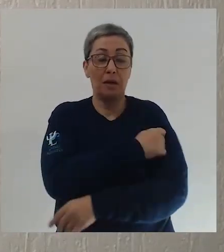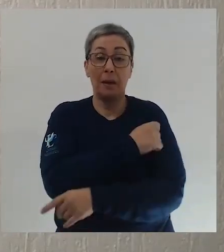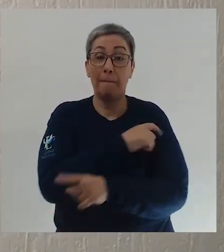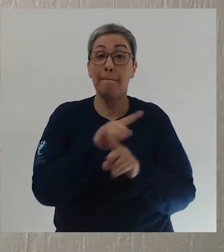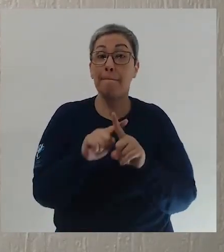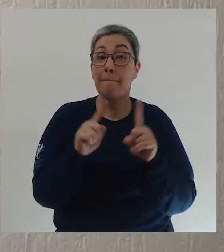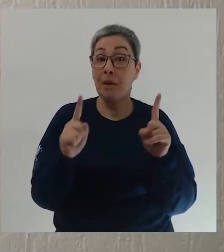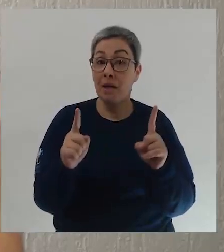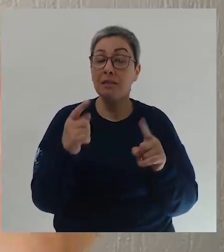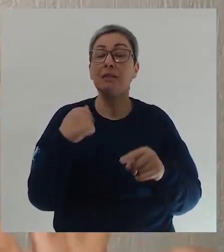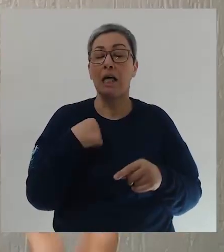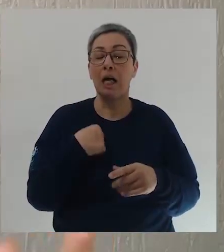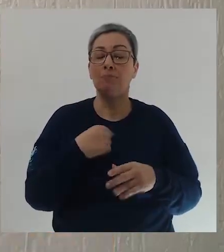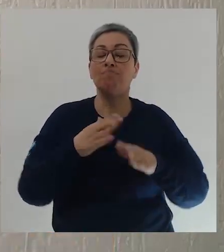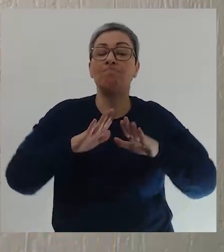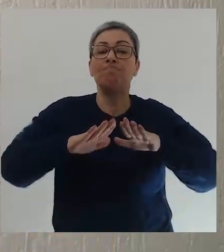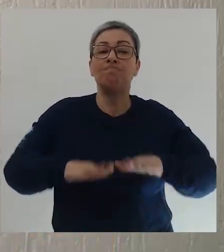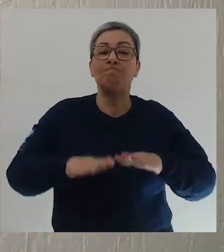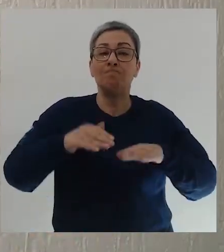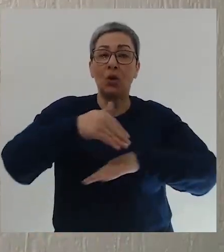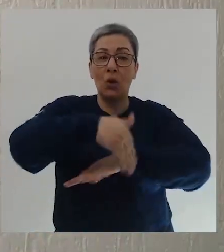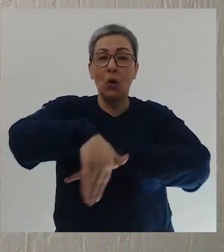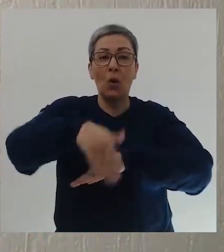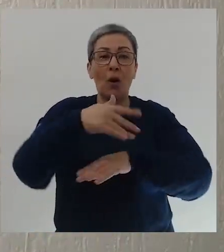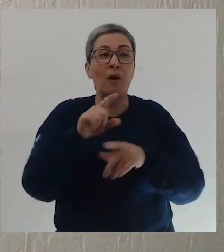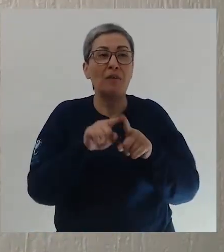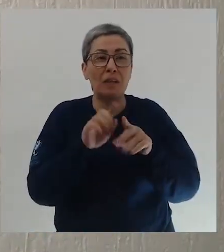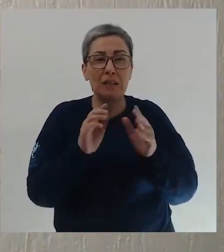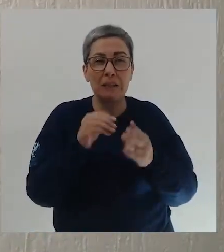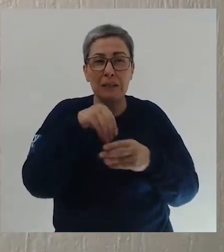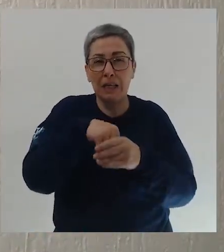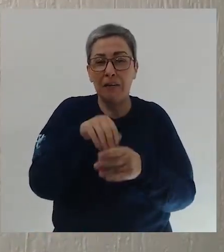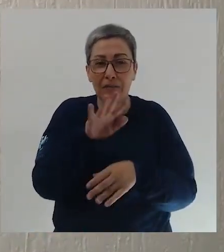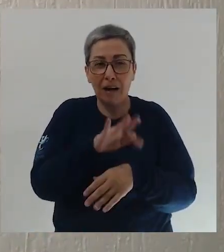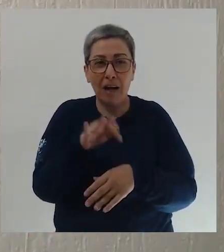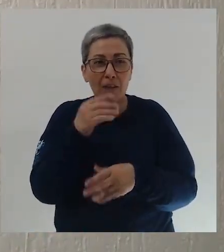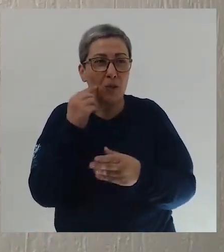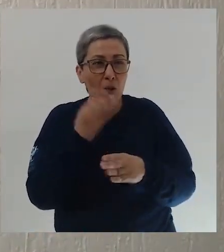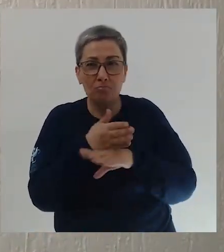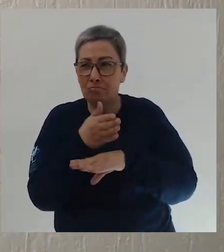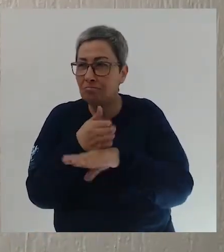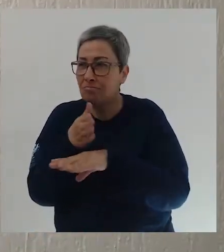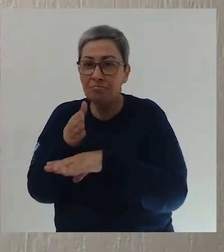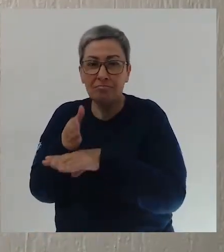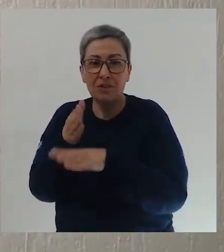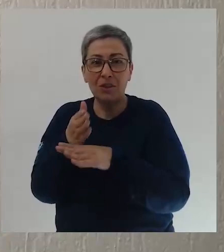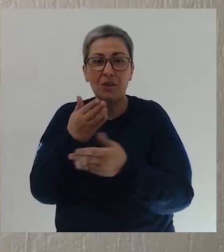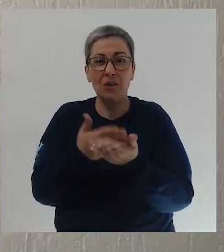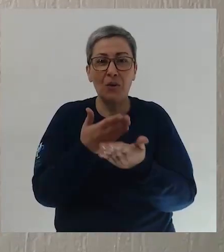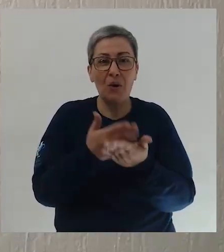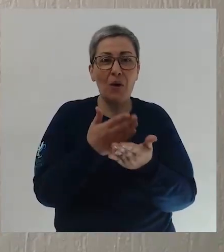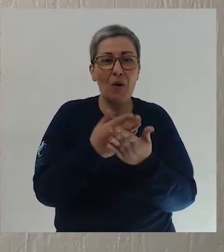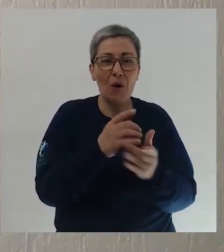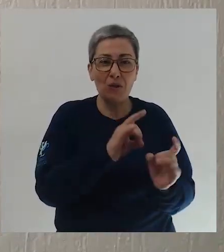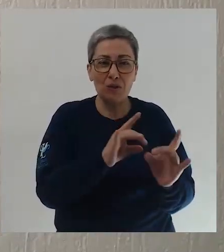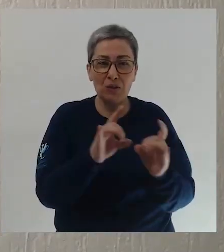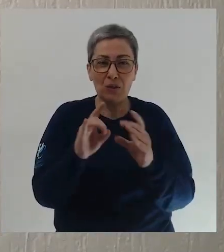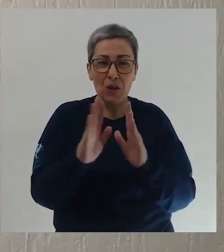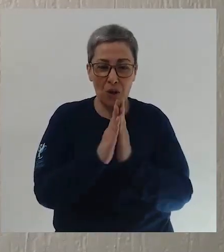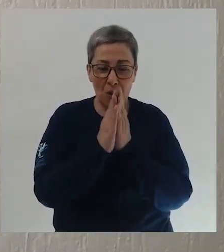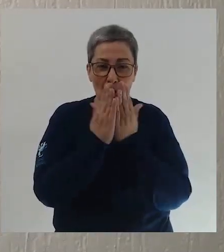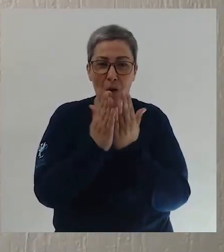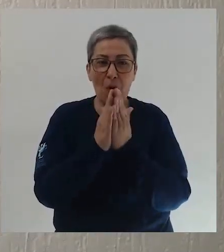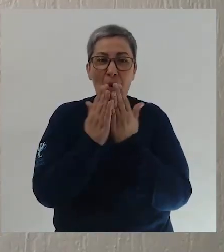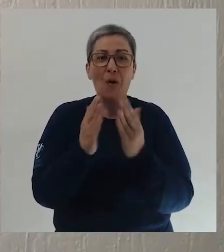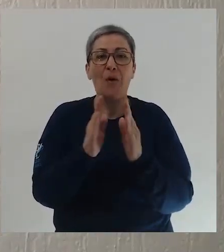como aluno, mas ele permaneceu nos corredores da faculdade, frequentou diuturnamente